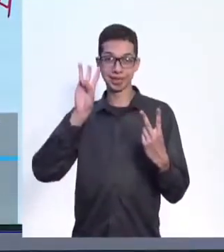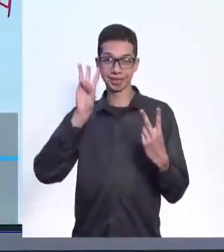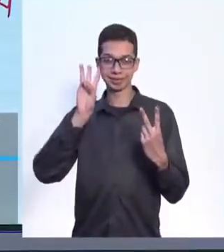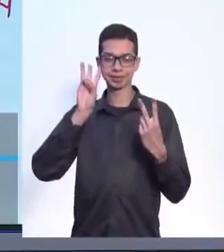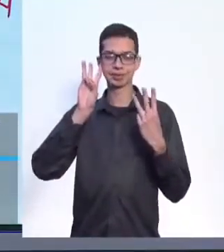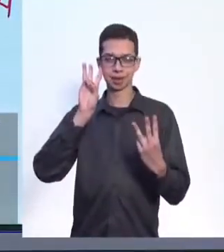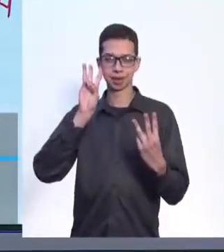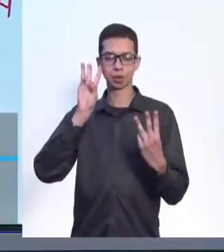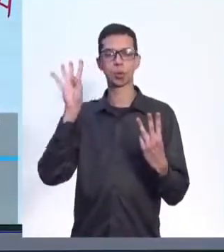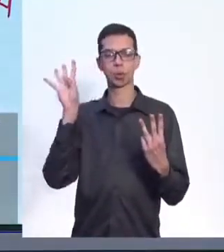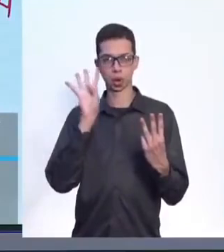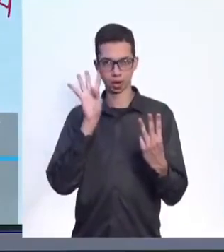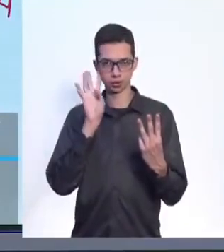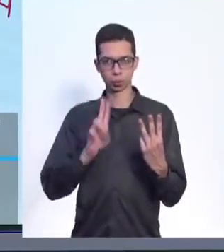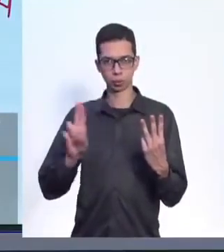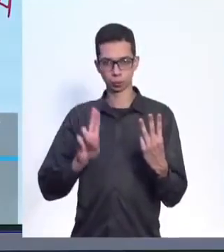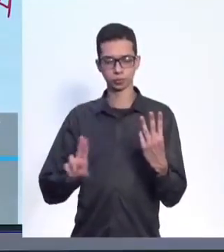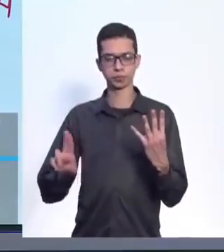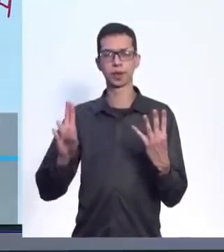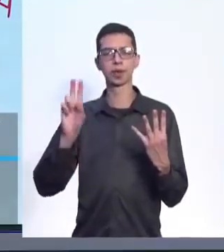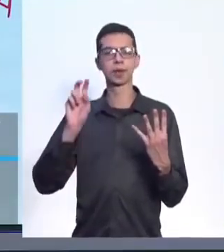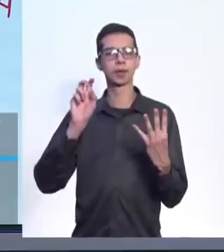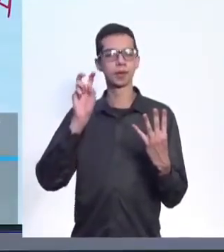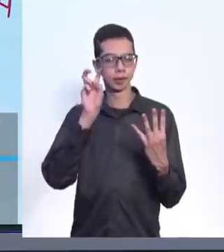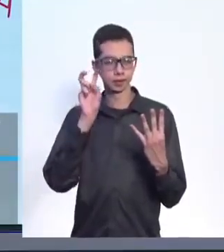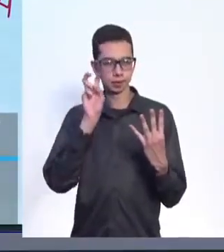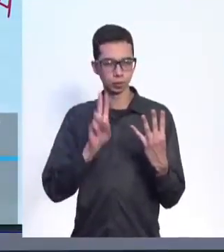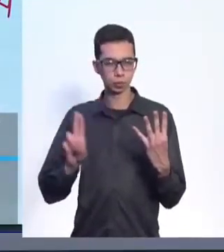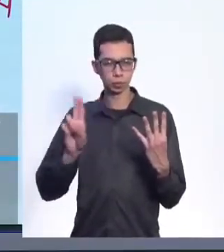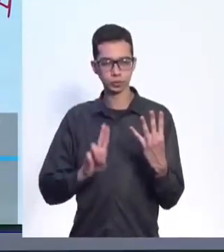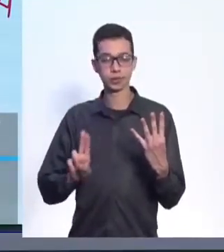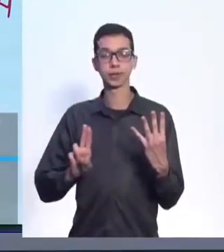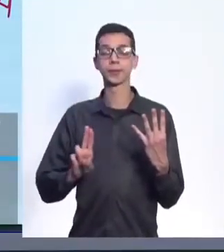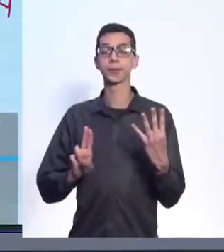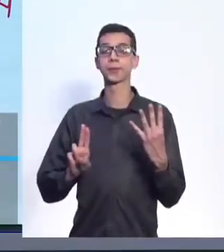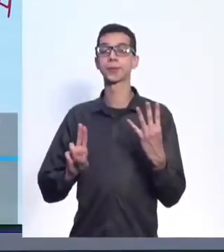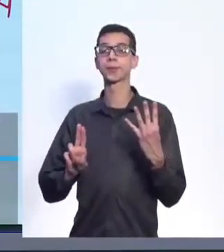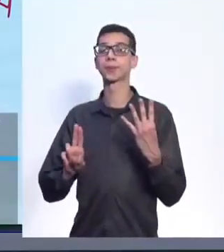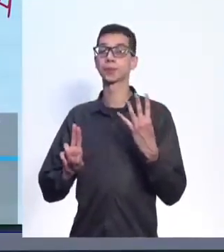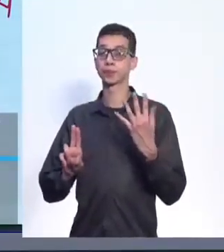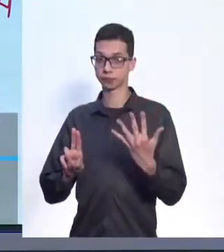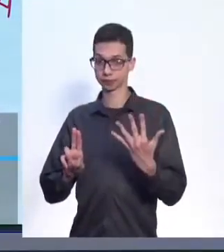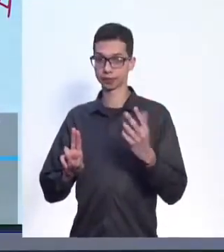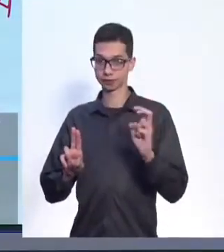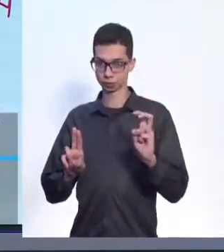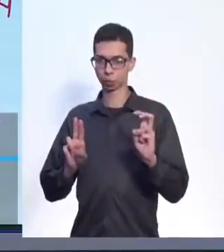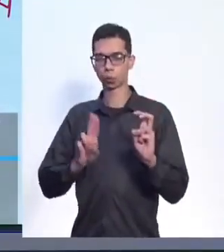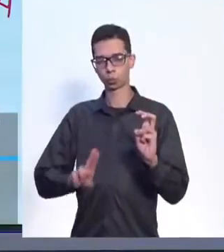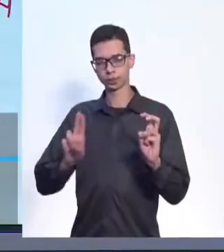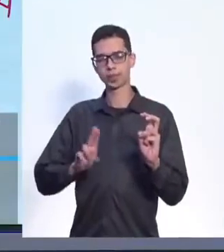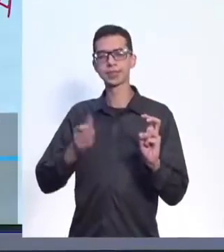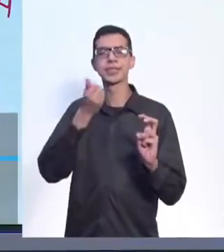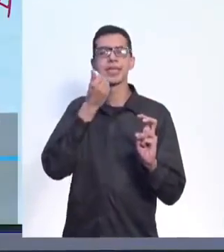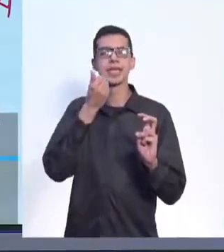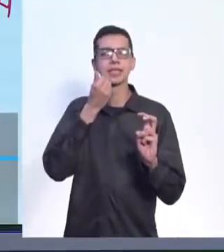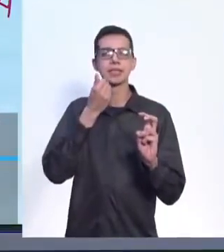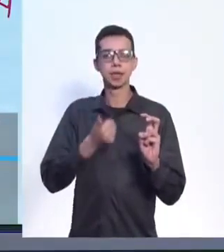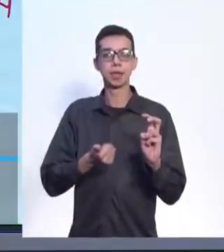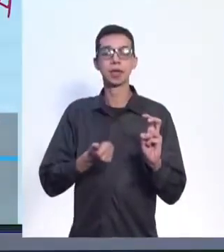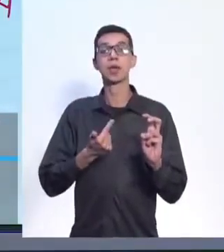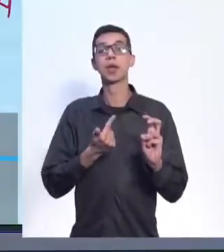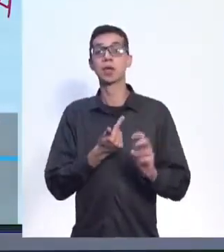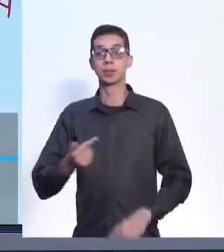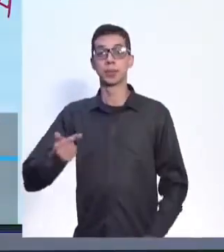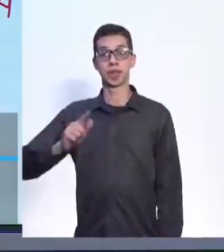3 usou na quarta, o uniforme 4 usou na quinta e o uniforme 5 usou na sexta-feira. Na semana que